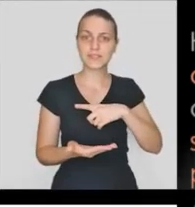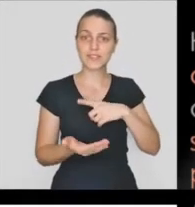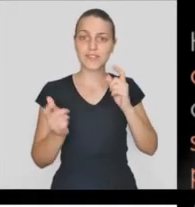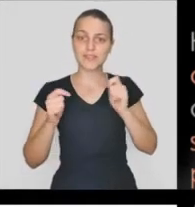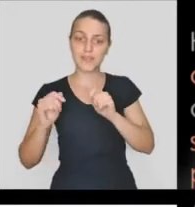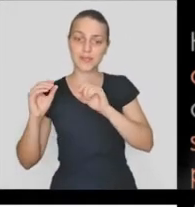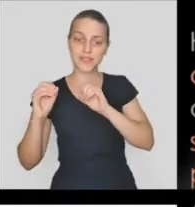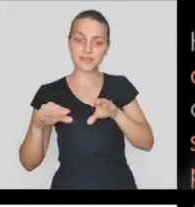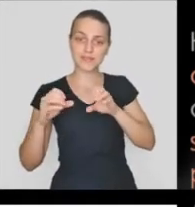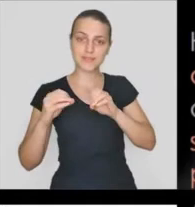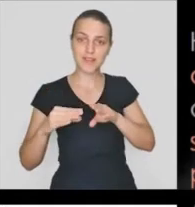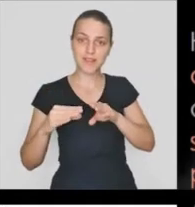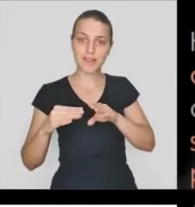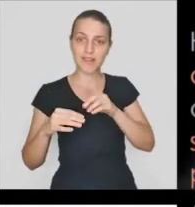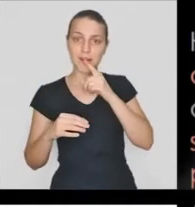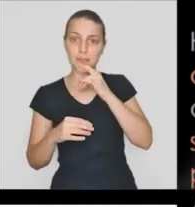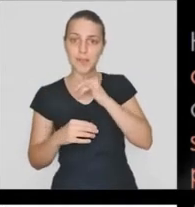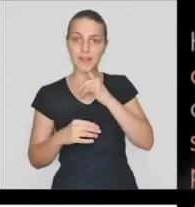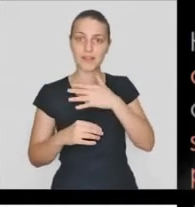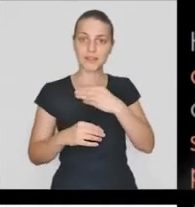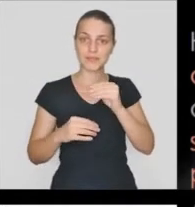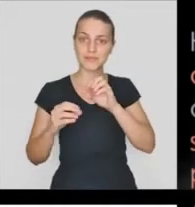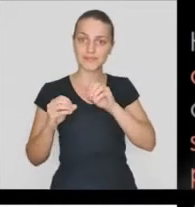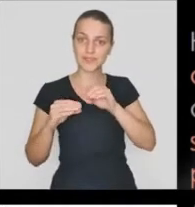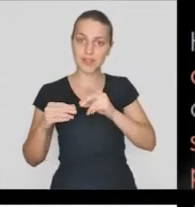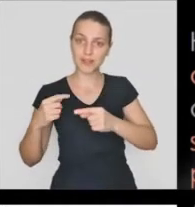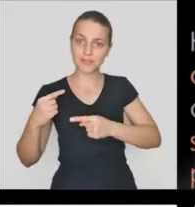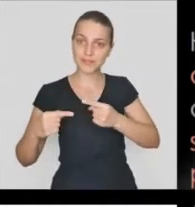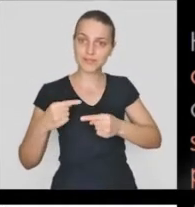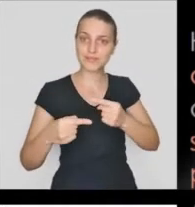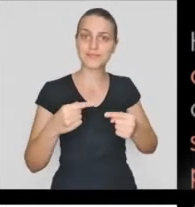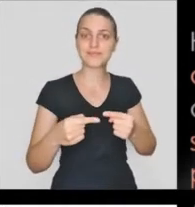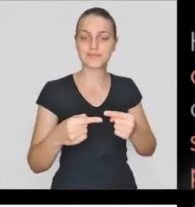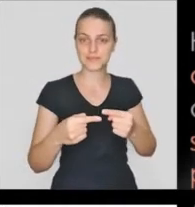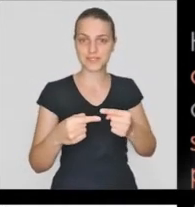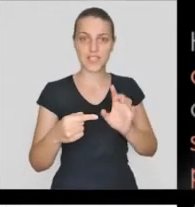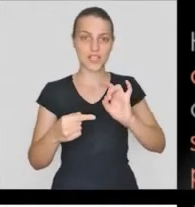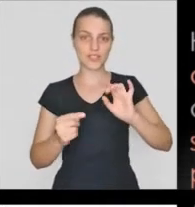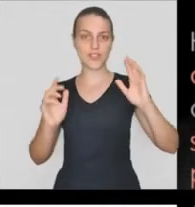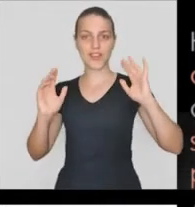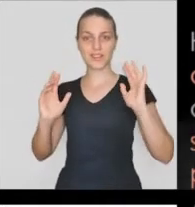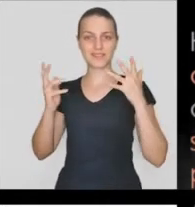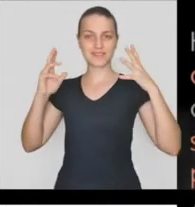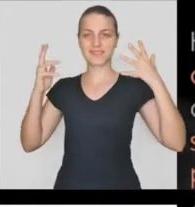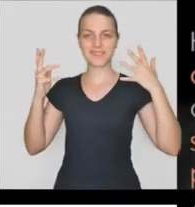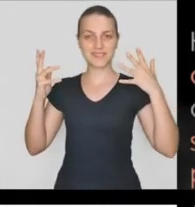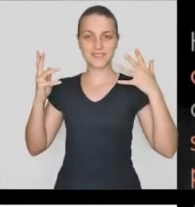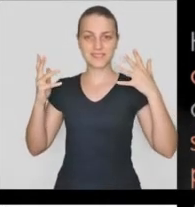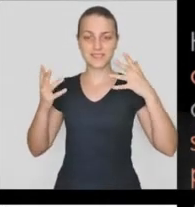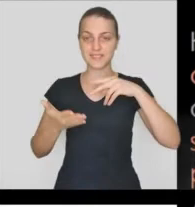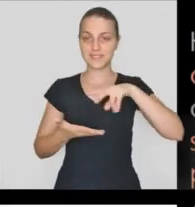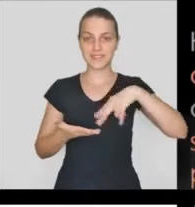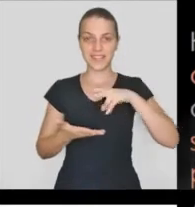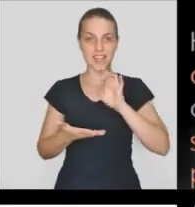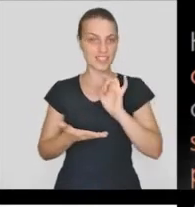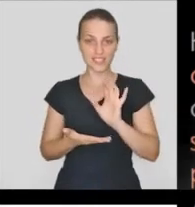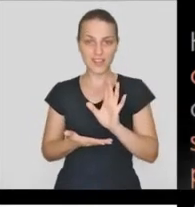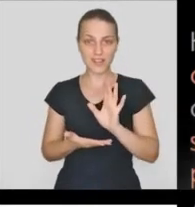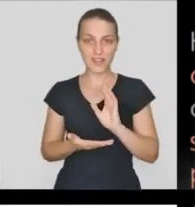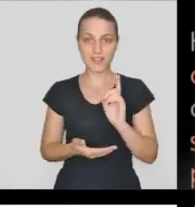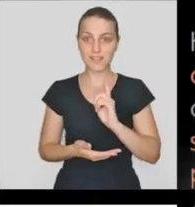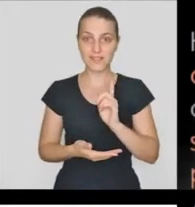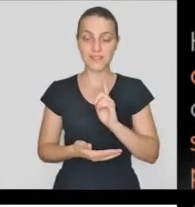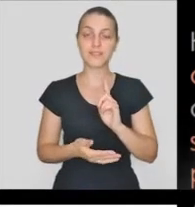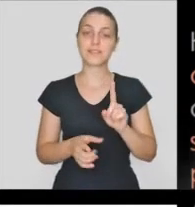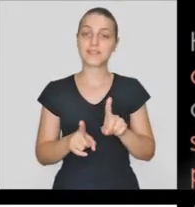e tradições. A dança não era feita apenas para a diversão, para o entretenimento. A